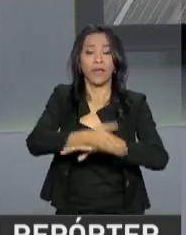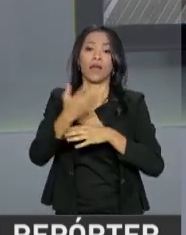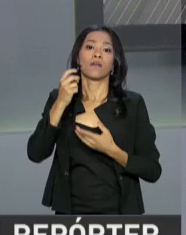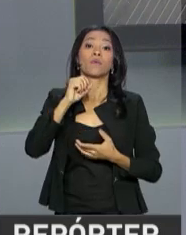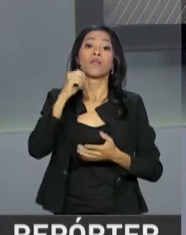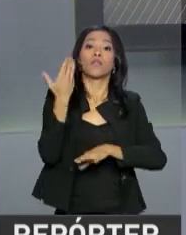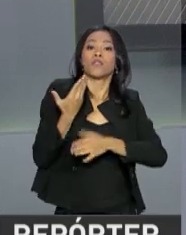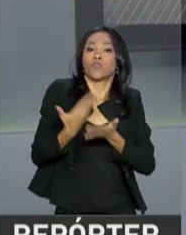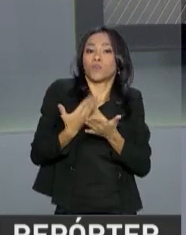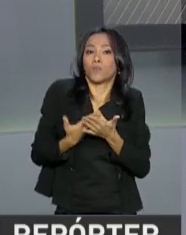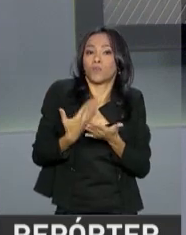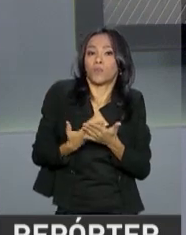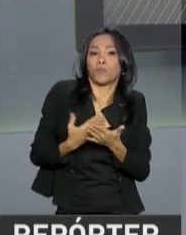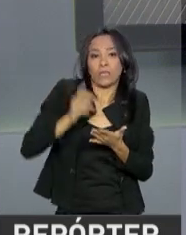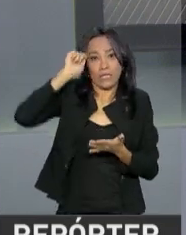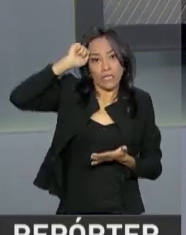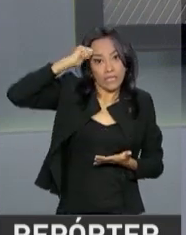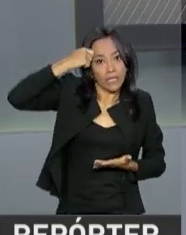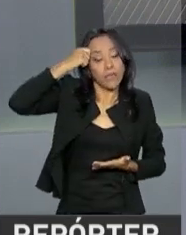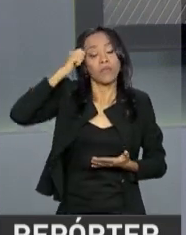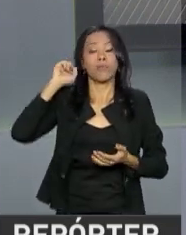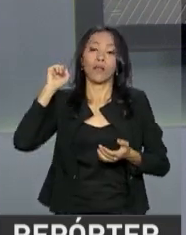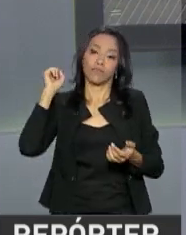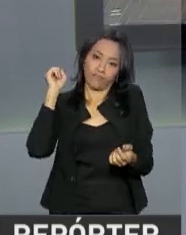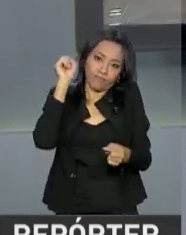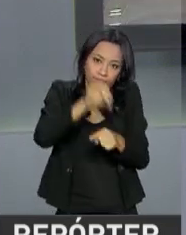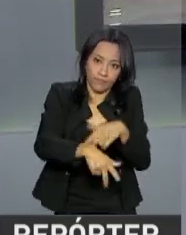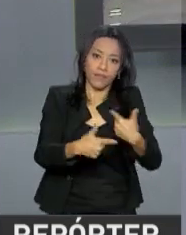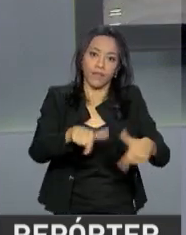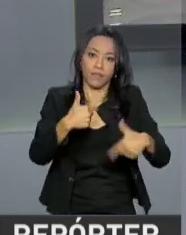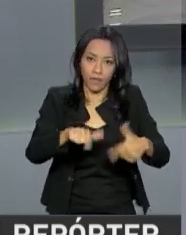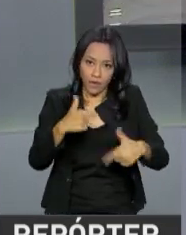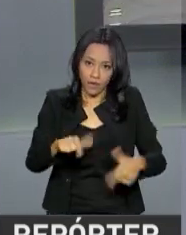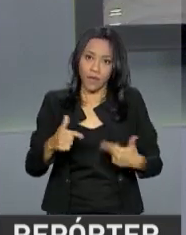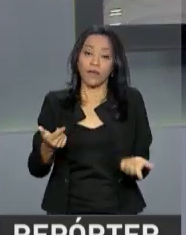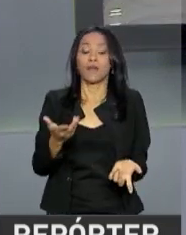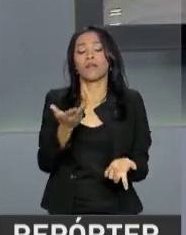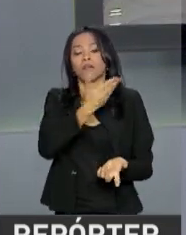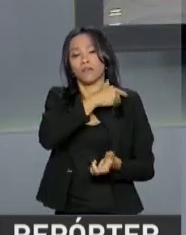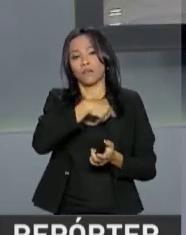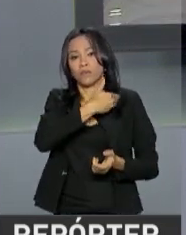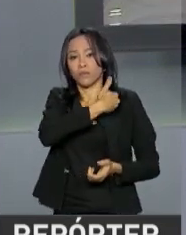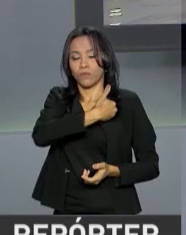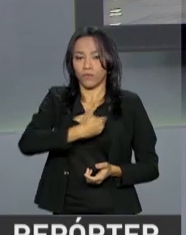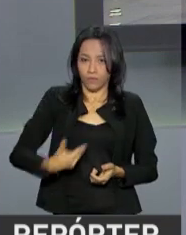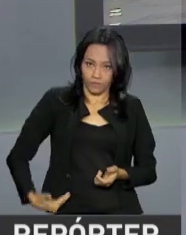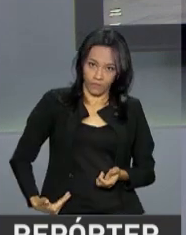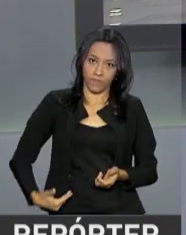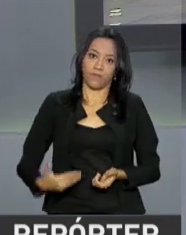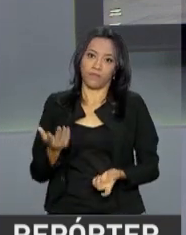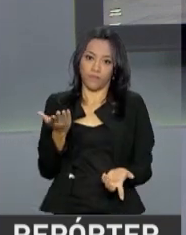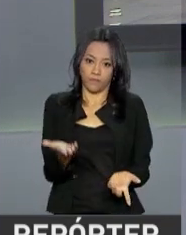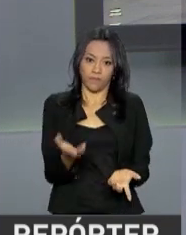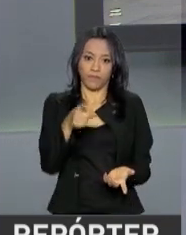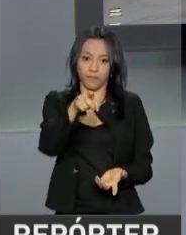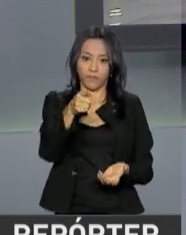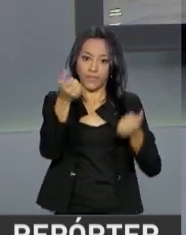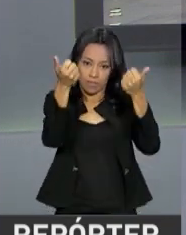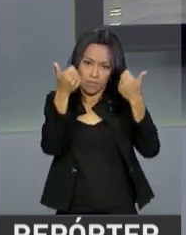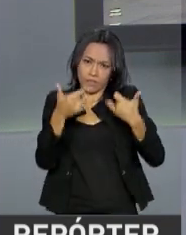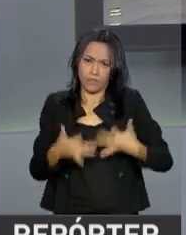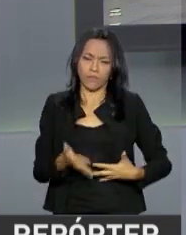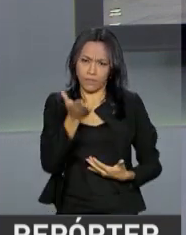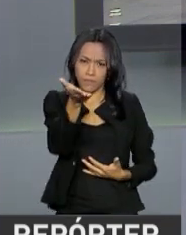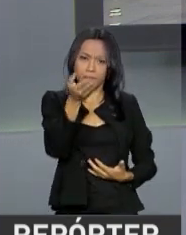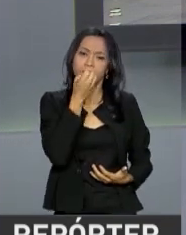pública vamos então ao palácio do planalto conversar ao vivo com a repórter gabriela noronha que traz os detalhes pra gente o lagar bom